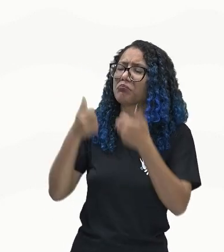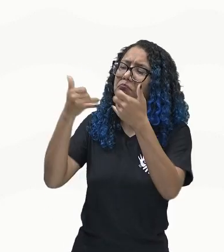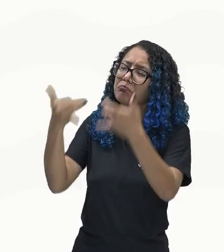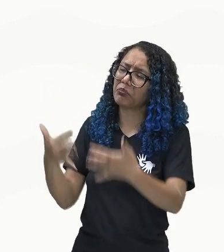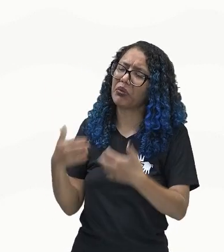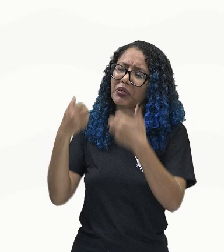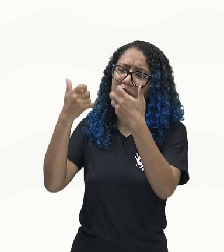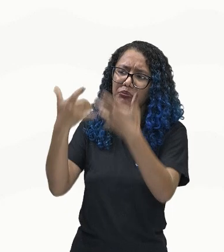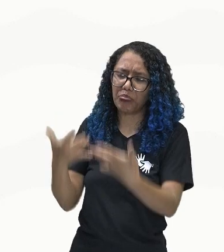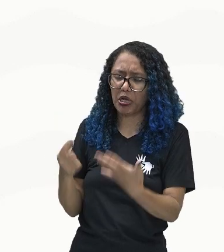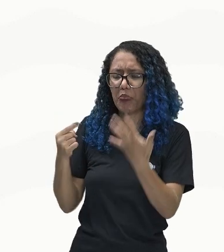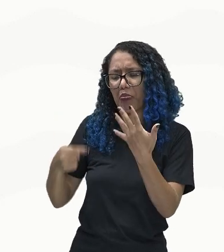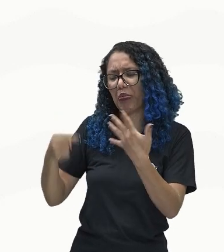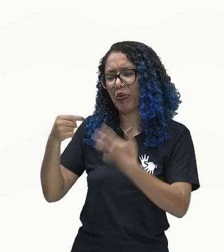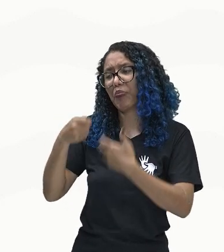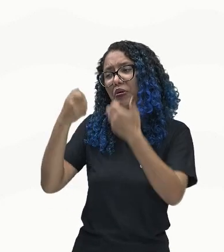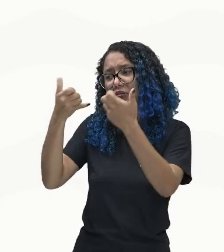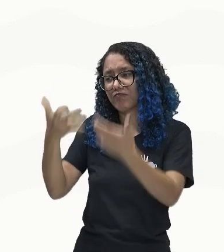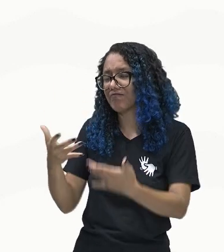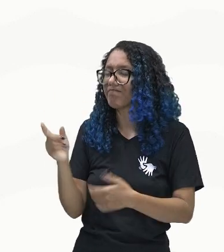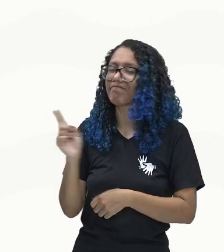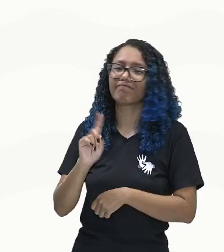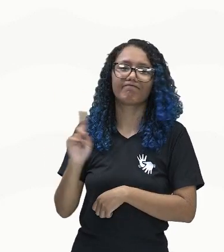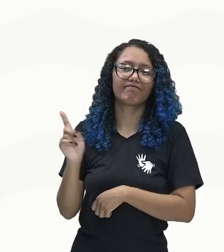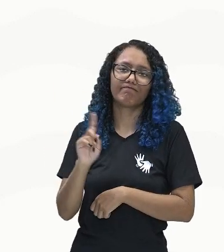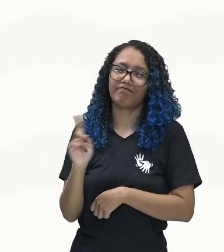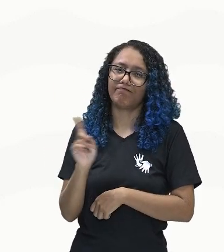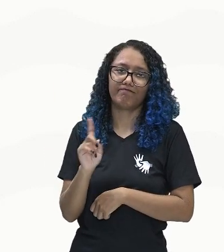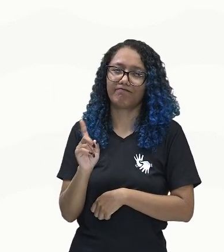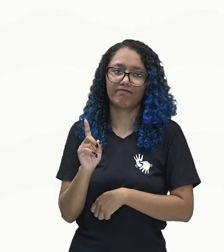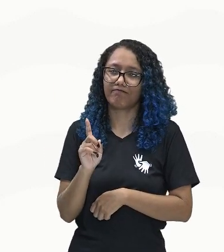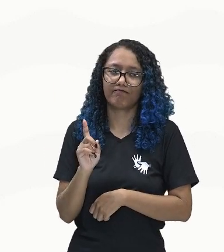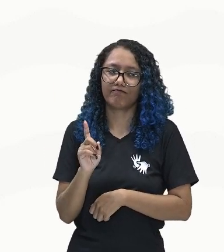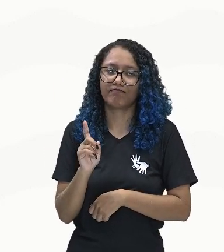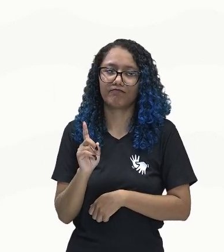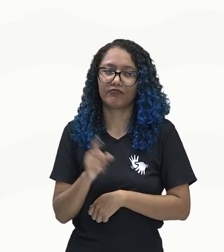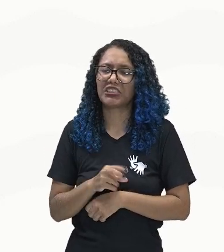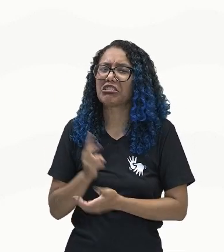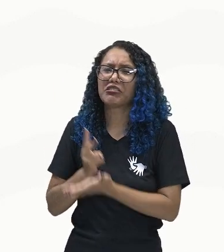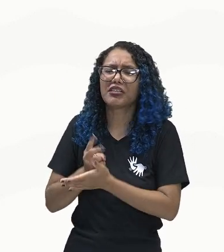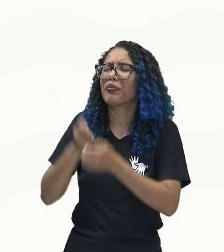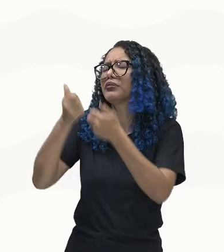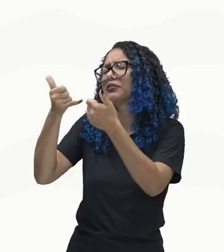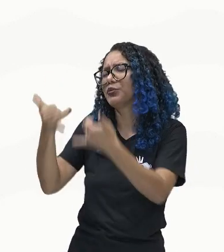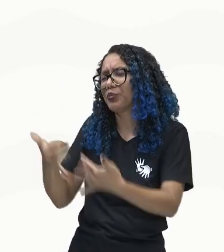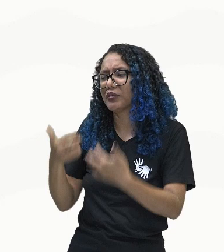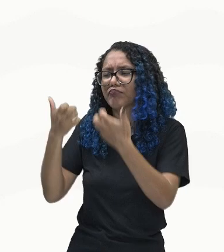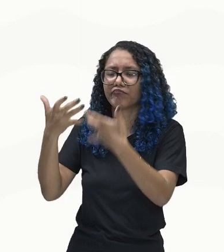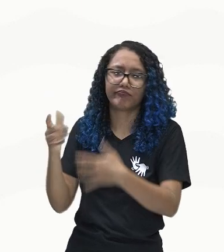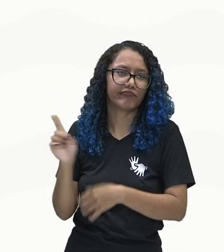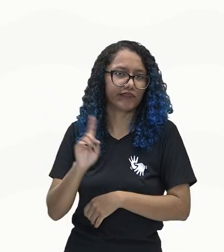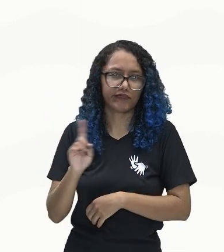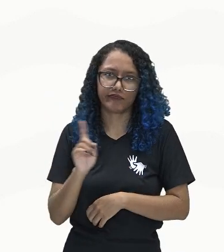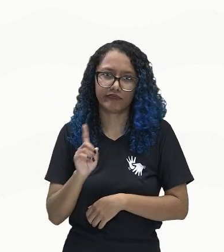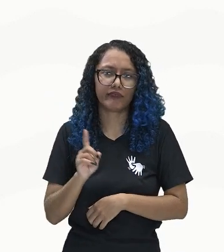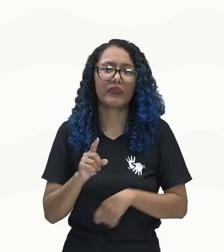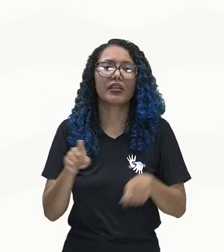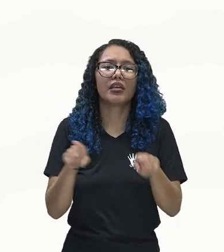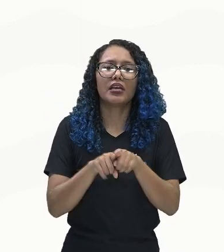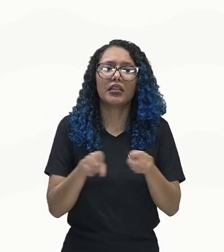não precisamos, né, dar satisfação, você não precisa ter essa necessidade e não se